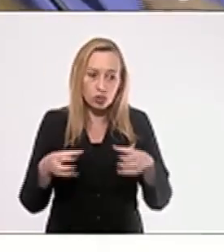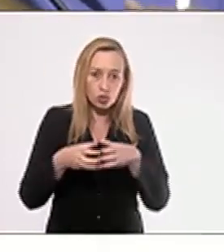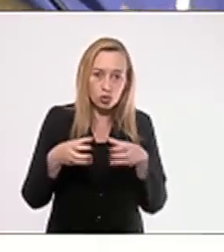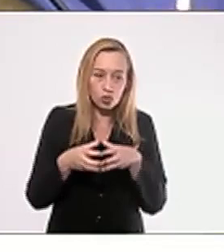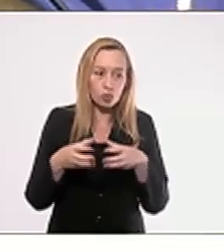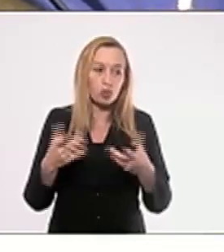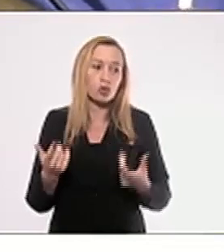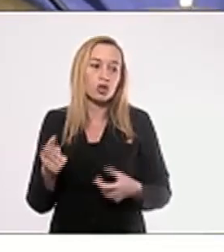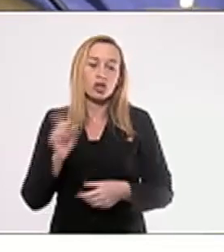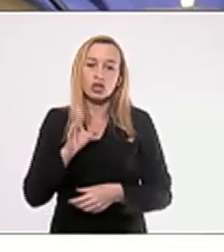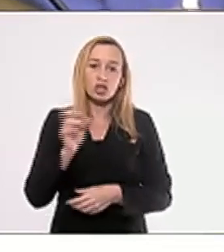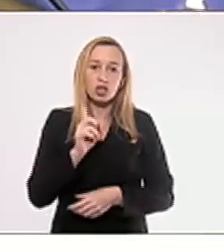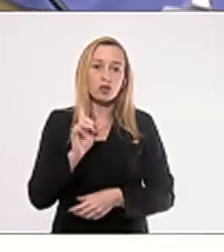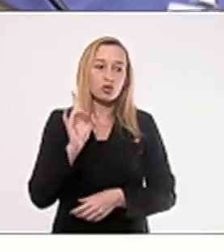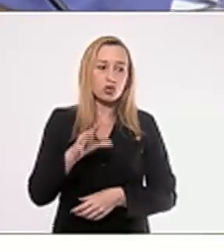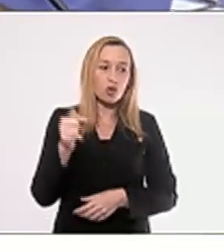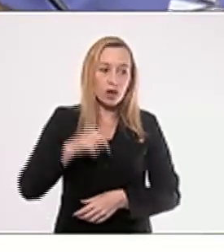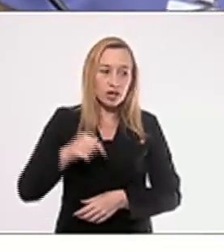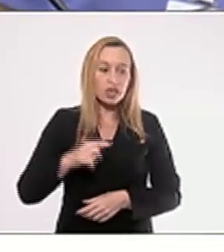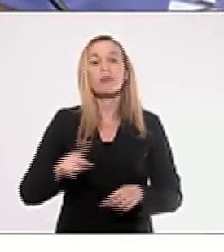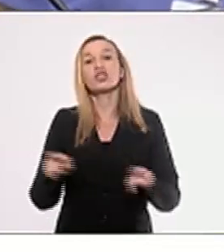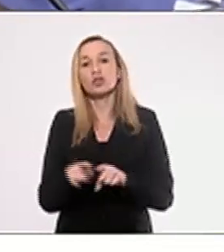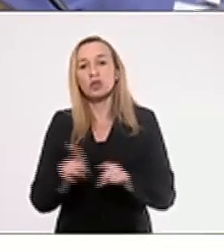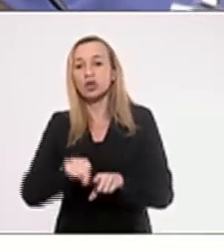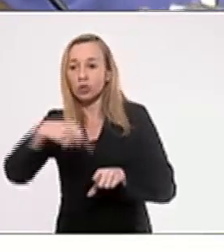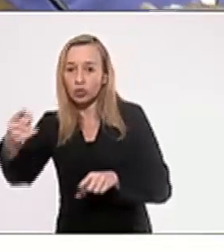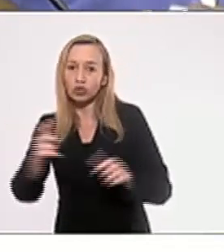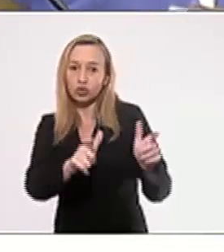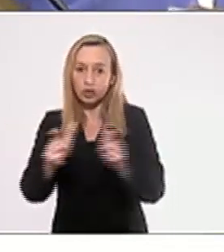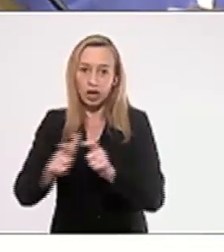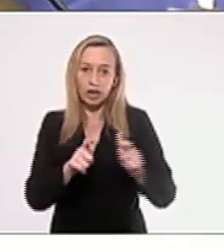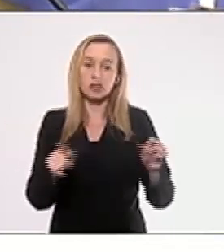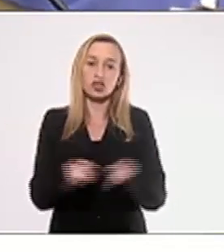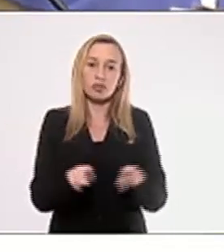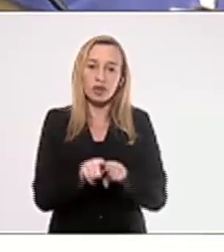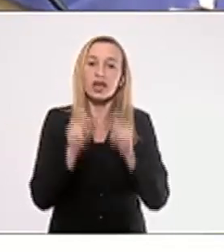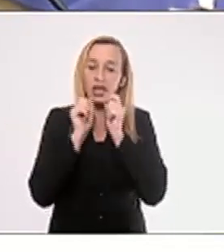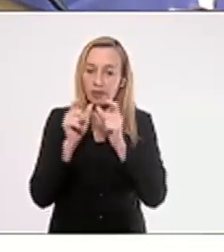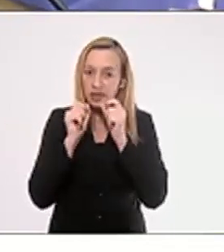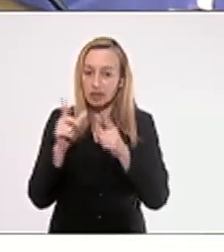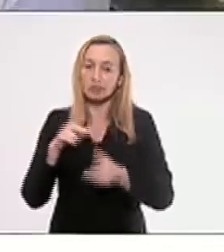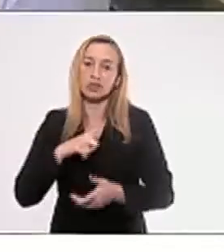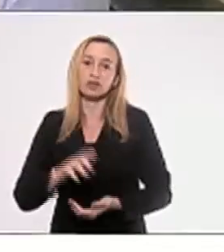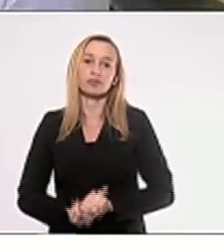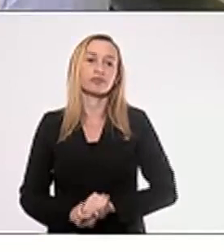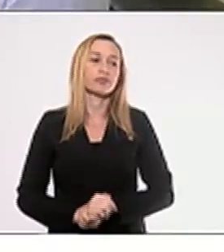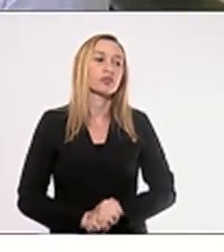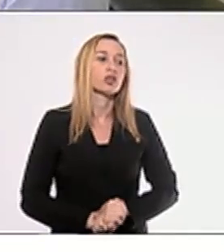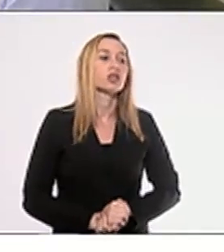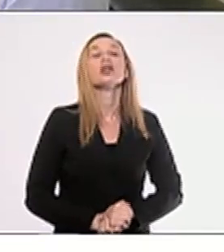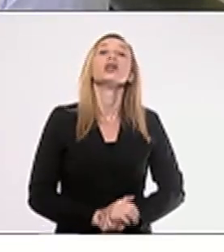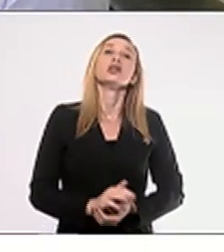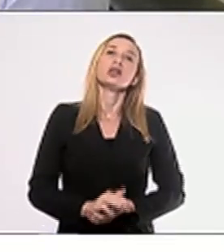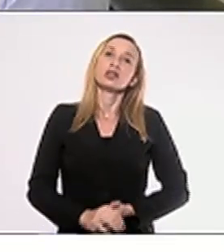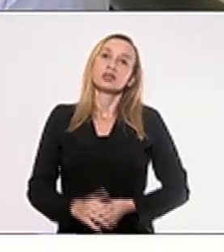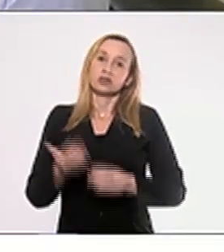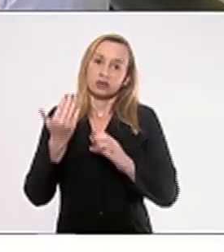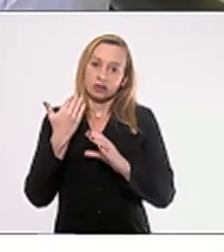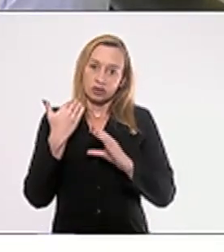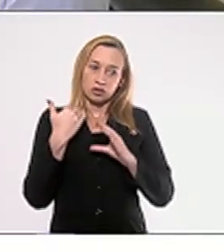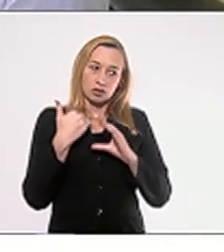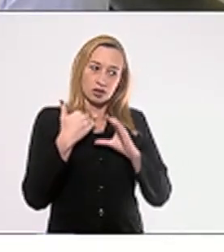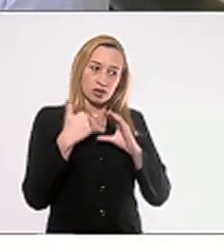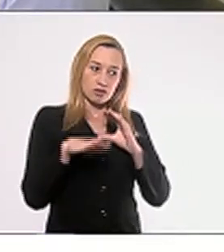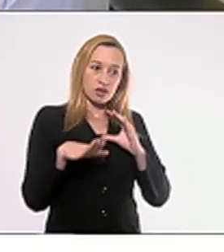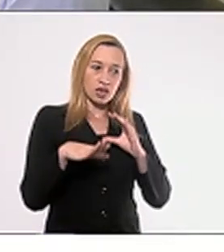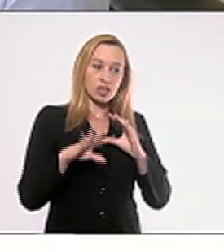na sede, como nos nossos postos avançados. Está no anexo. Será enviado a todos os